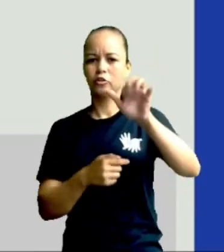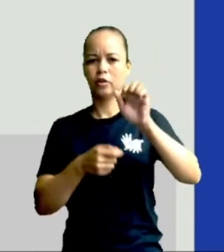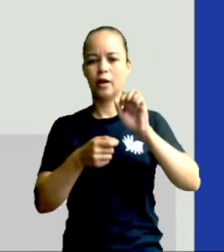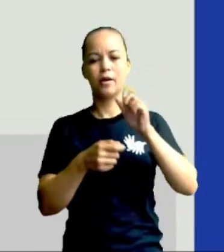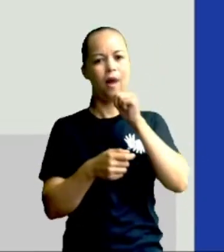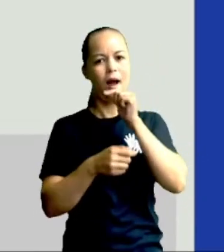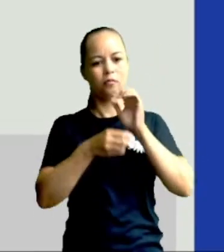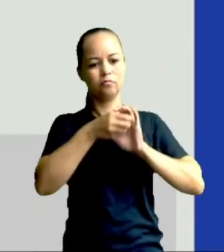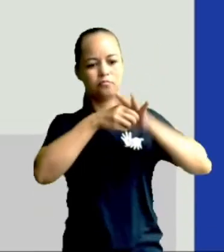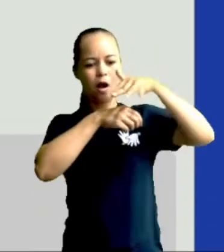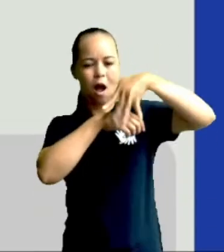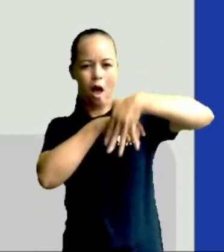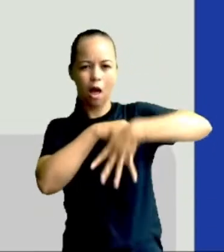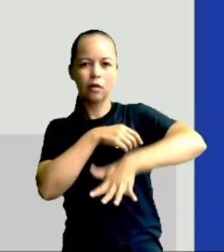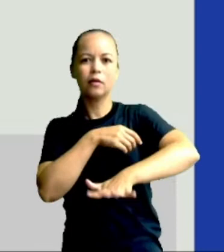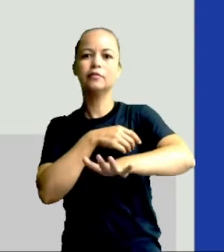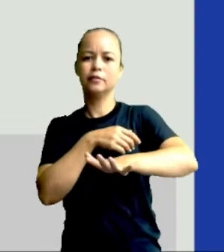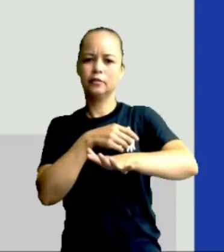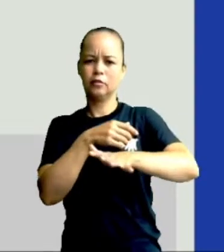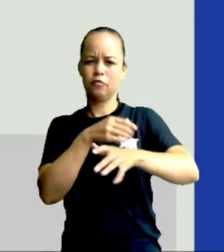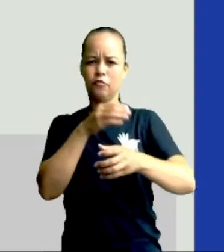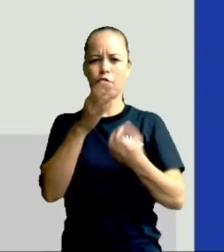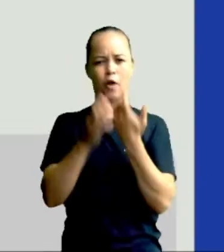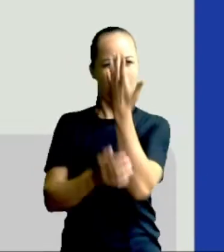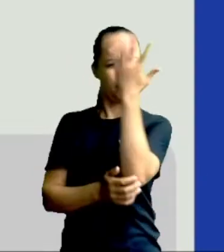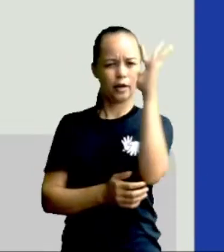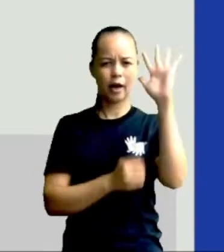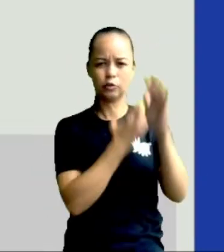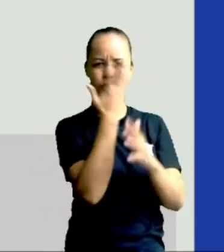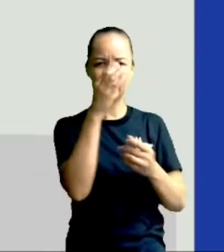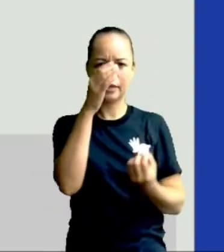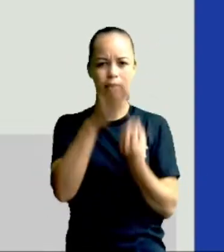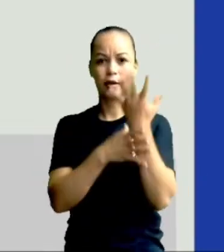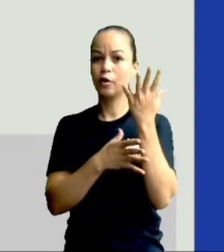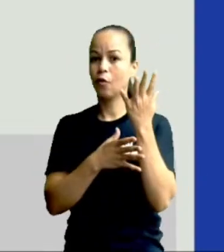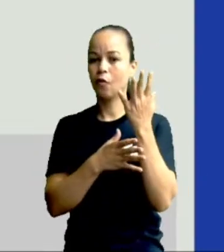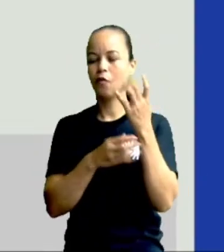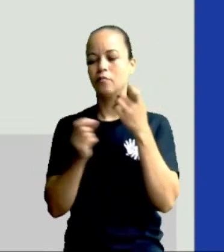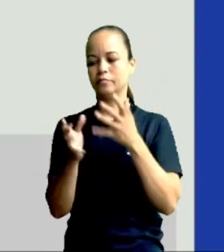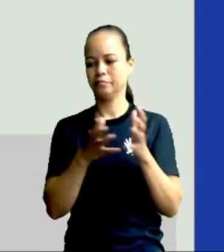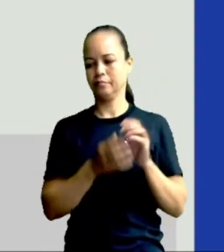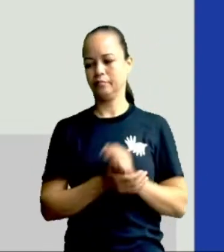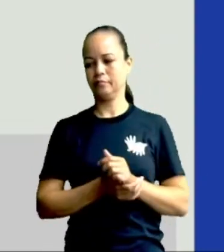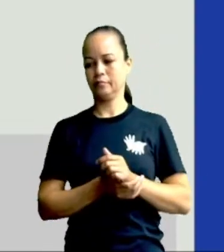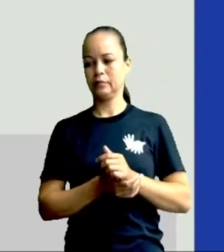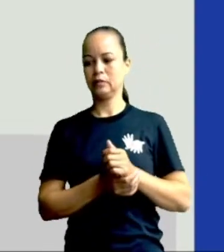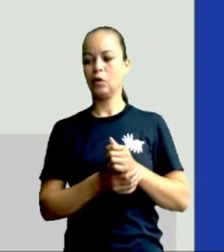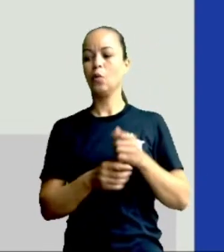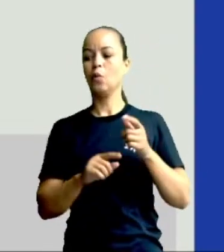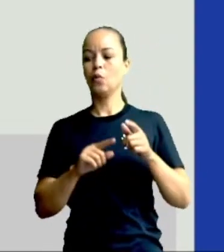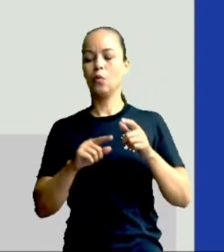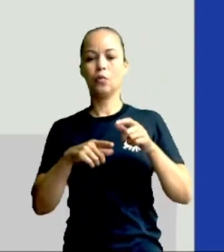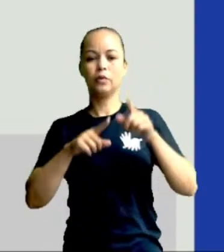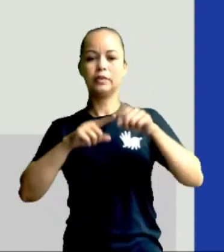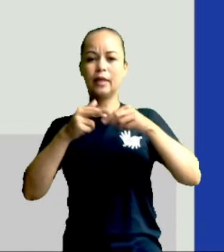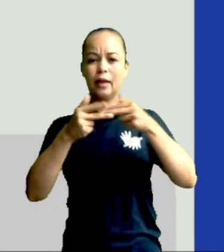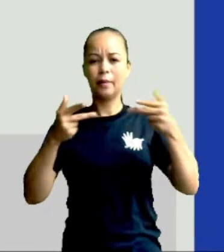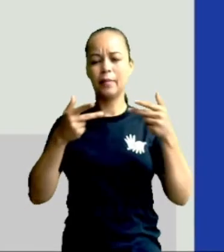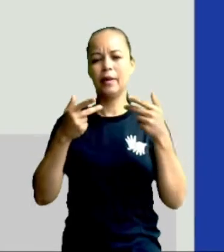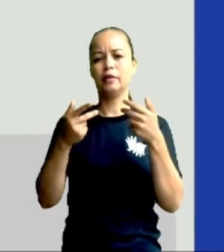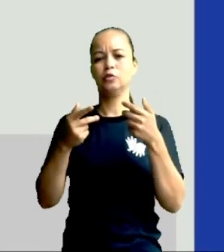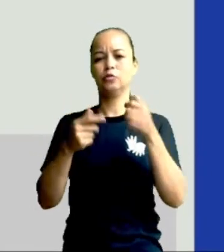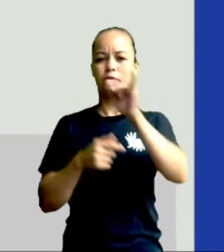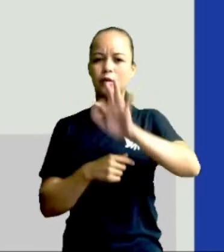cachoeira. Foi a natureza que criou. Quem criou os elementos da imagem 2? Quem foi que criou esses